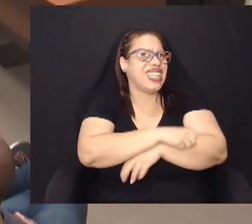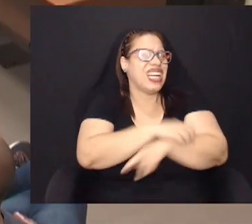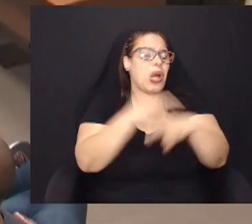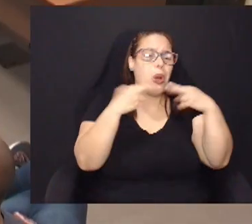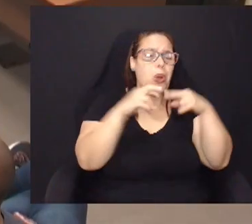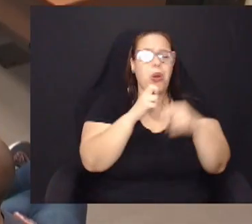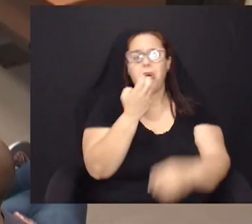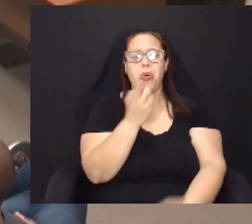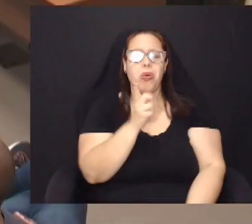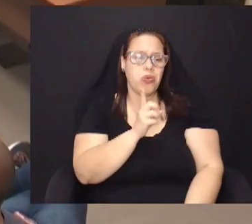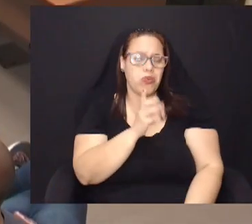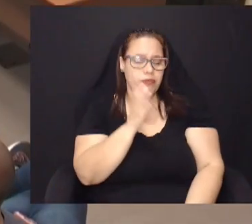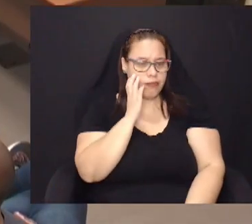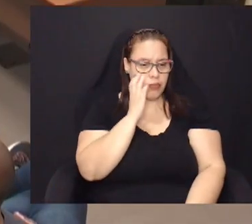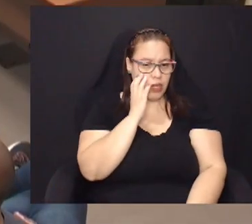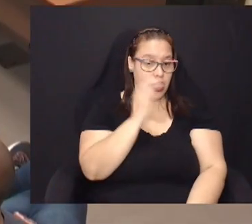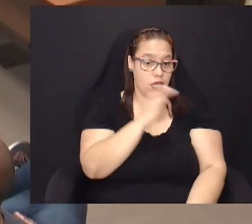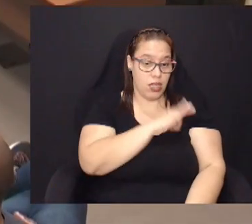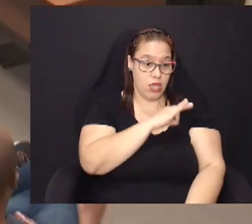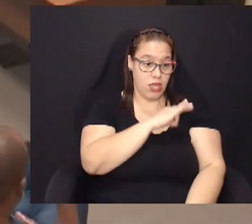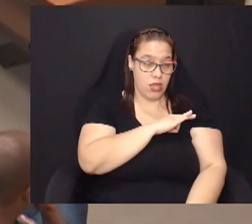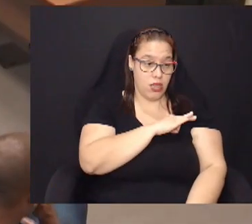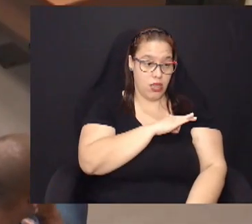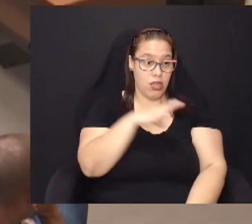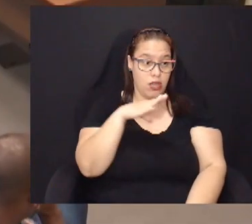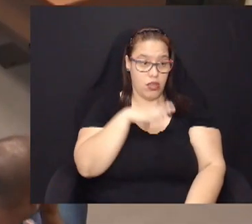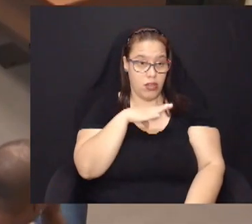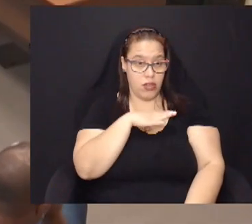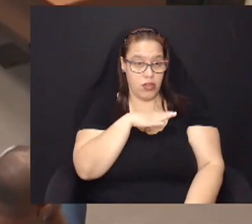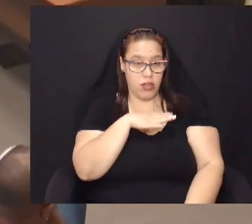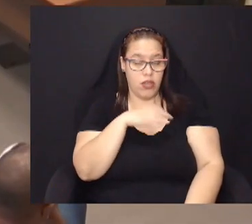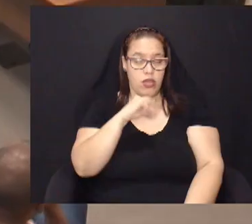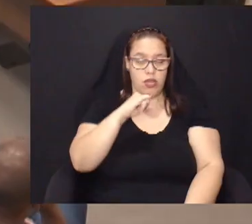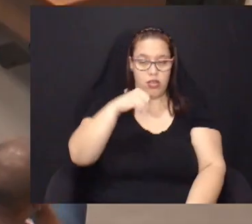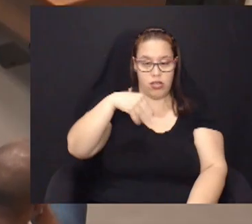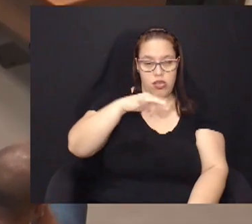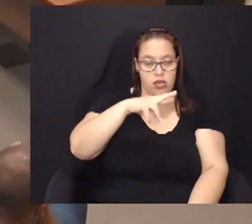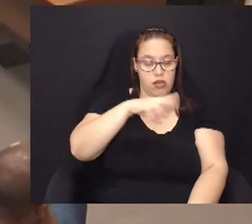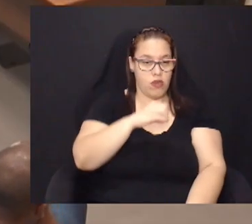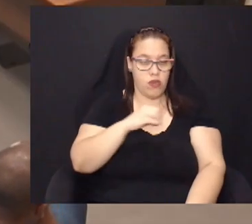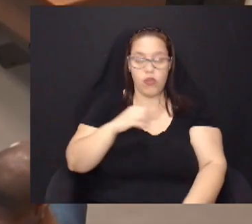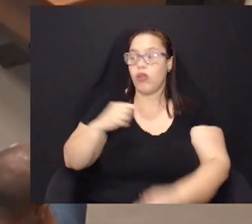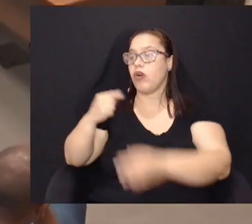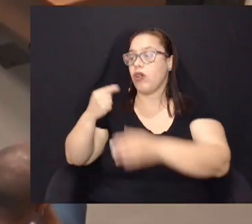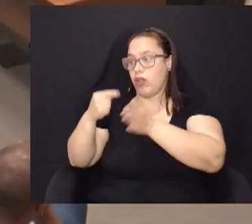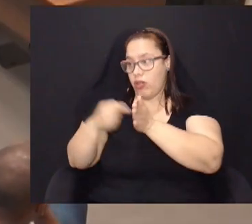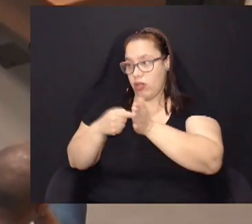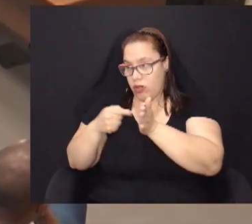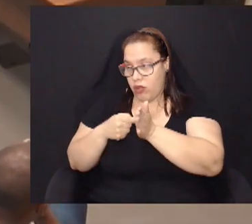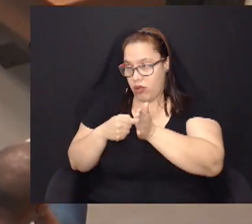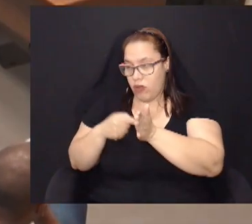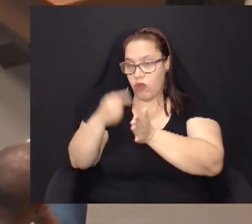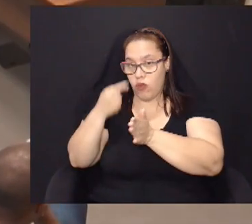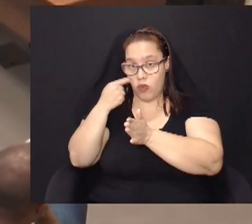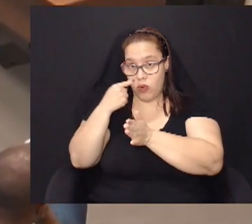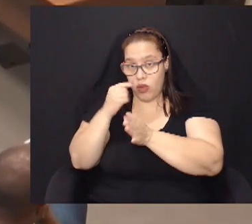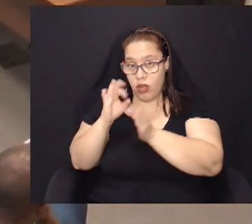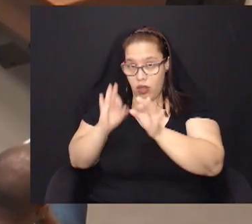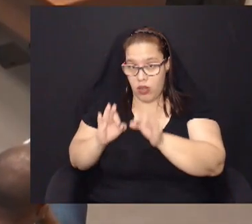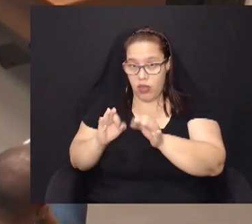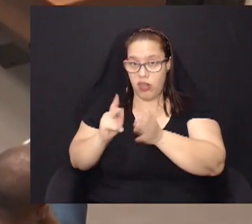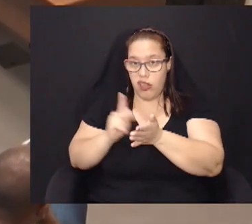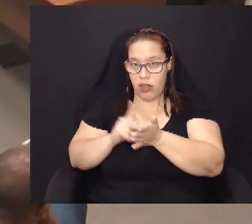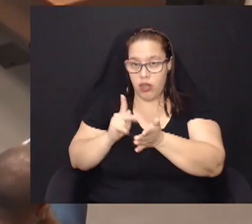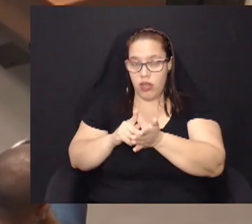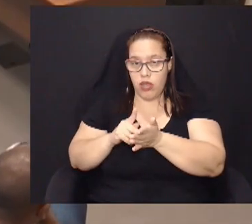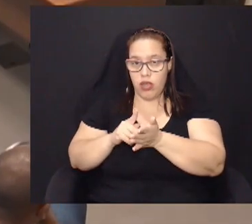né? E aí a Guarda vai lá e vai te dar uma intimação, por exemplo. Não, se ela constatar que foi frutífera, aí vai... Então,